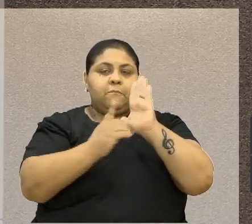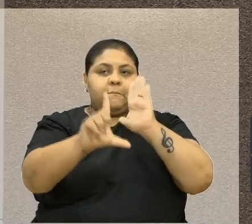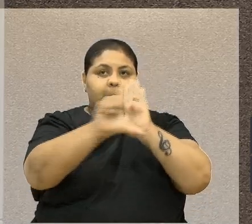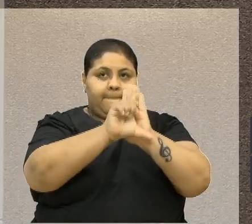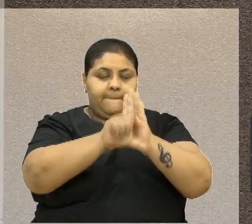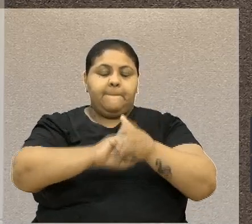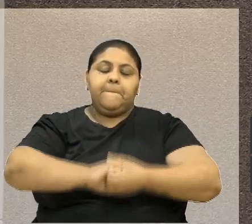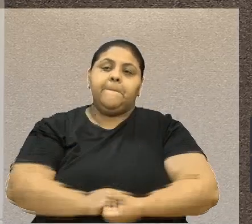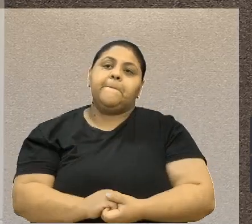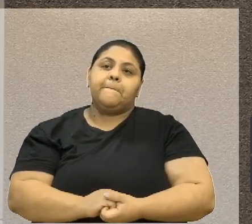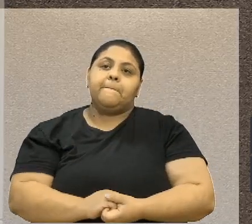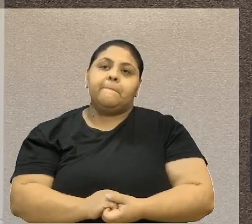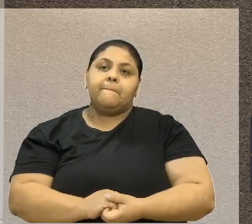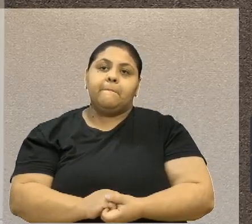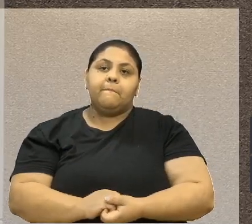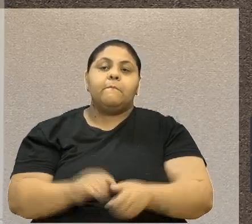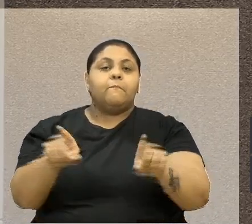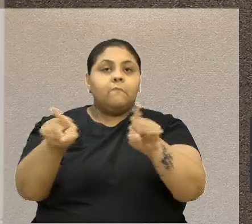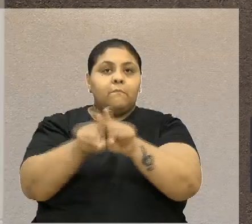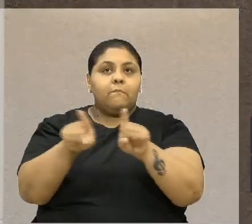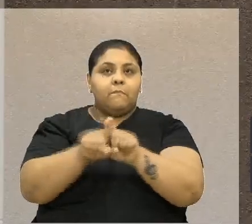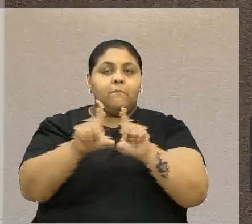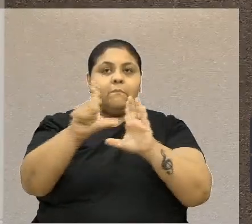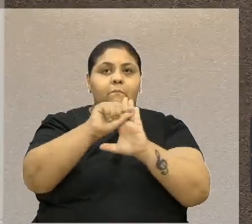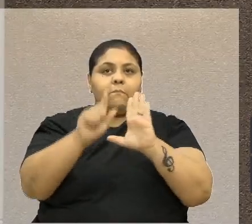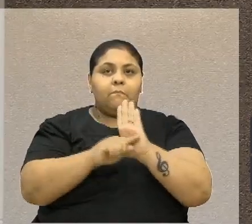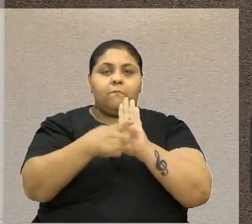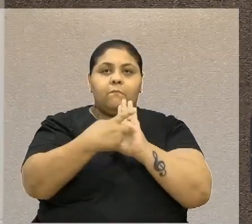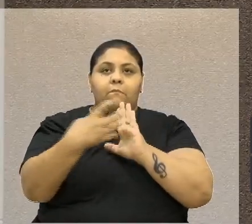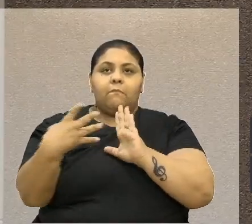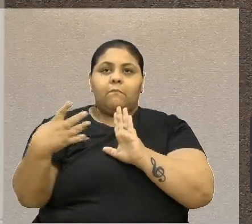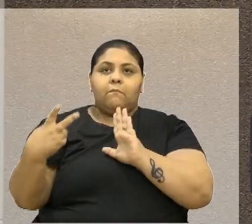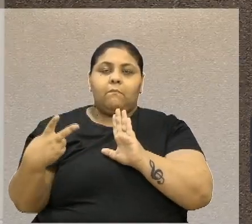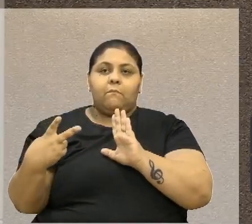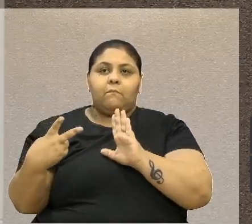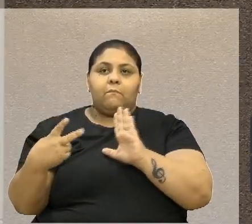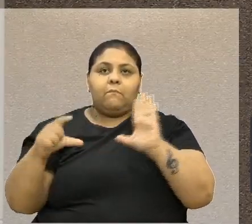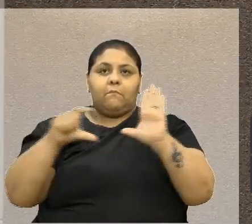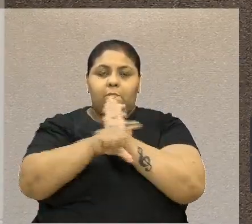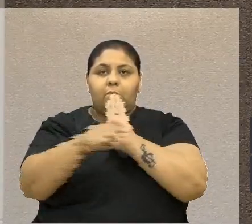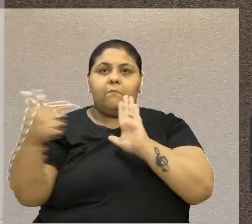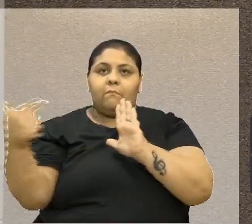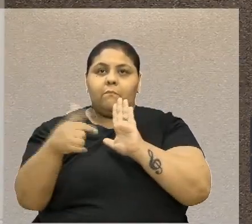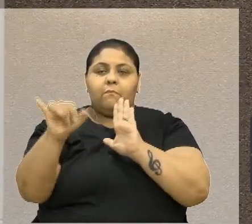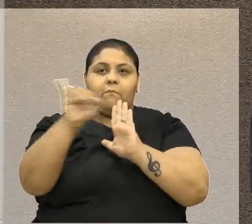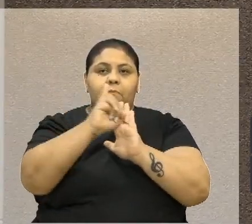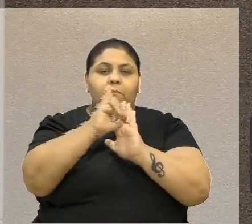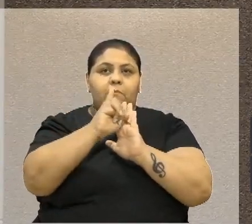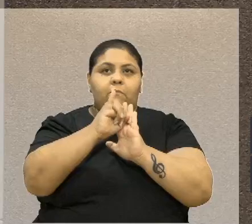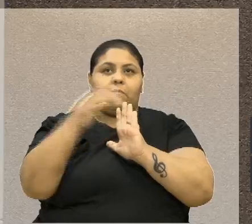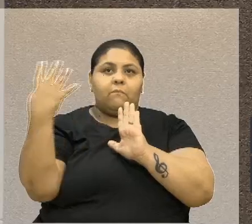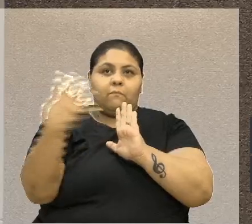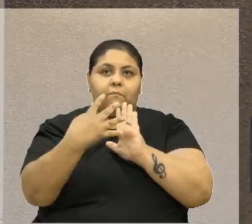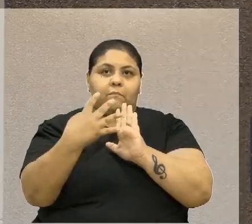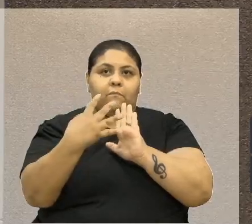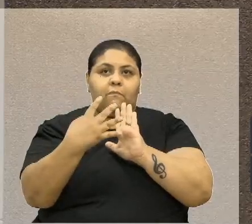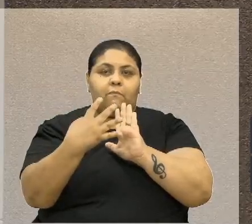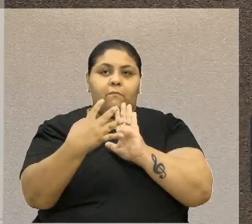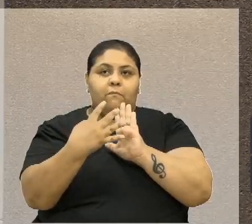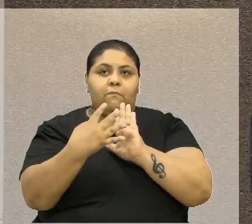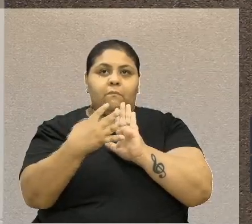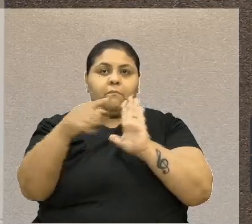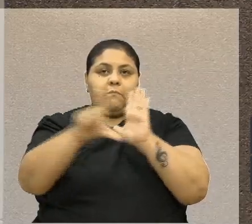legislativo. Ainda nesse sentido, o artigo 142, parágrafo 2º, inciso 4º do Regimento